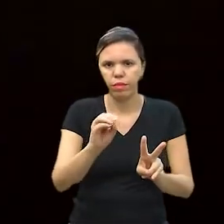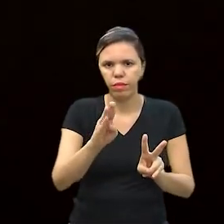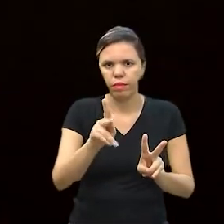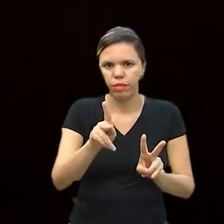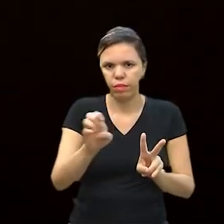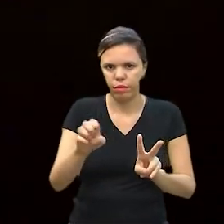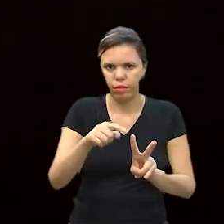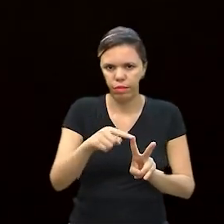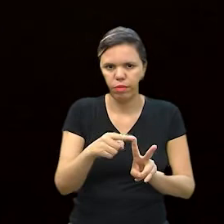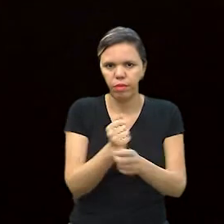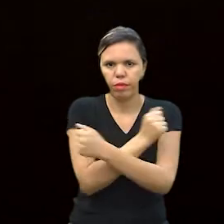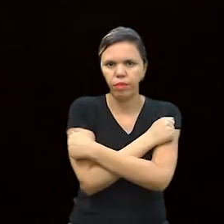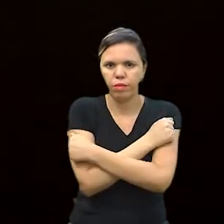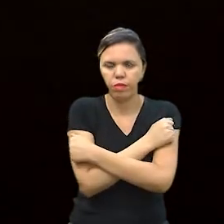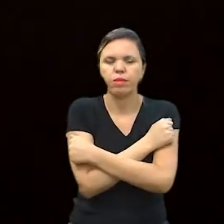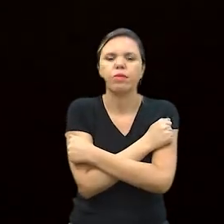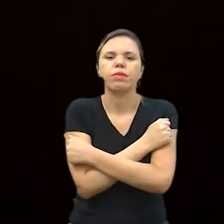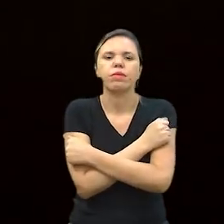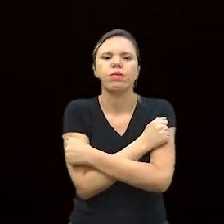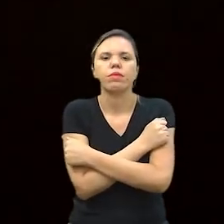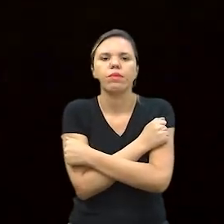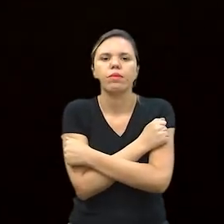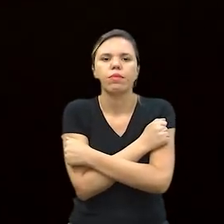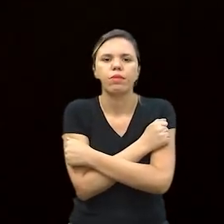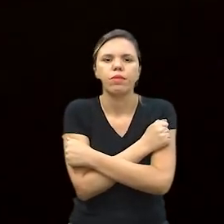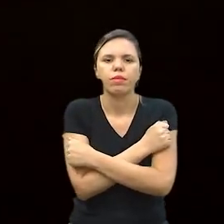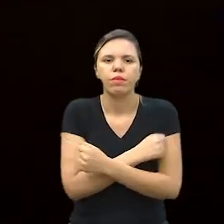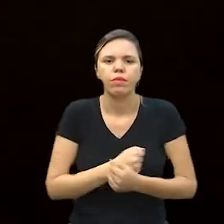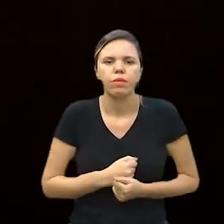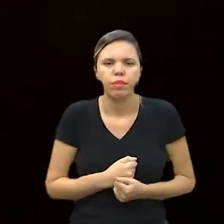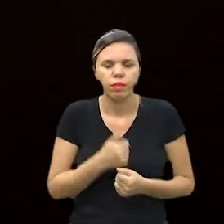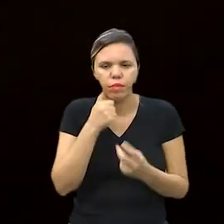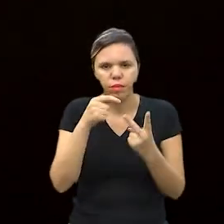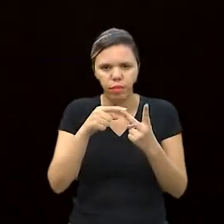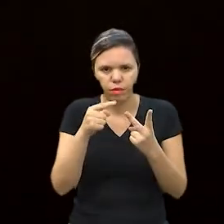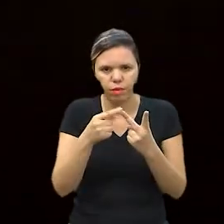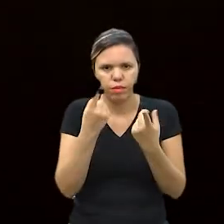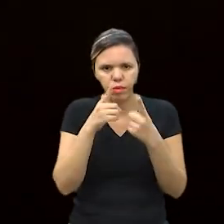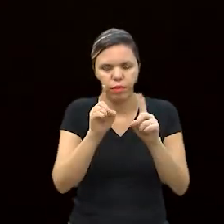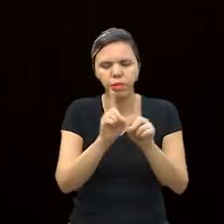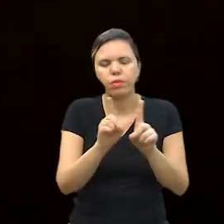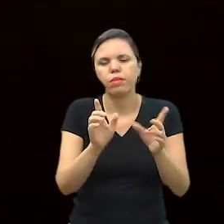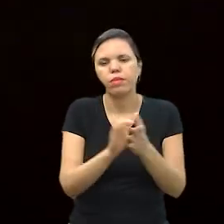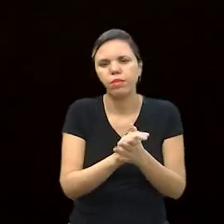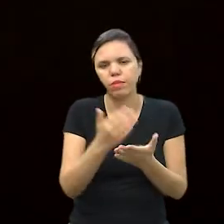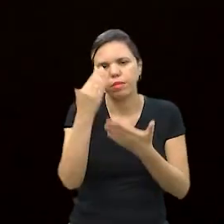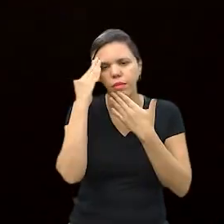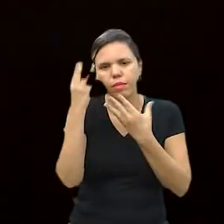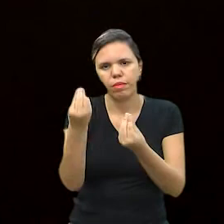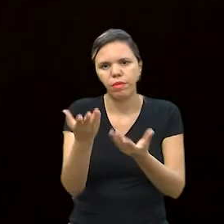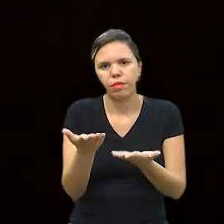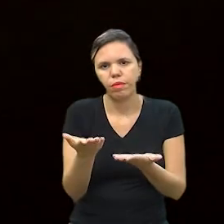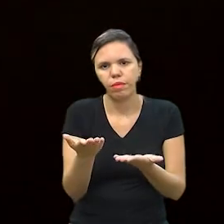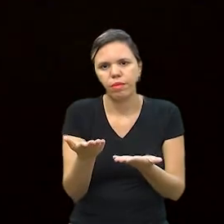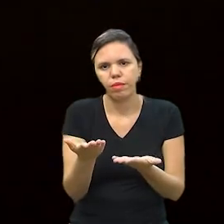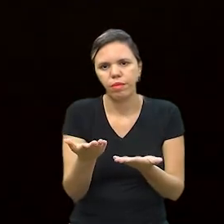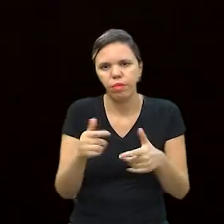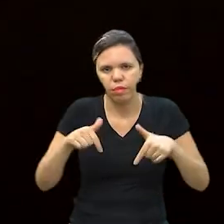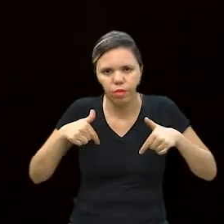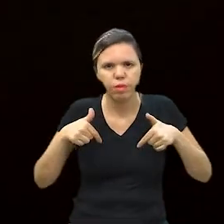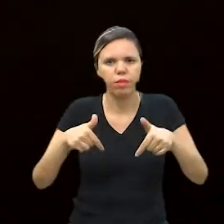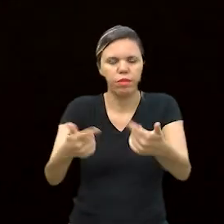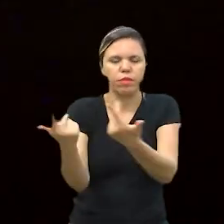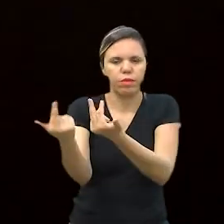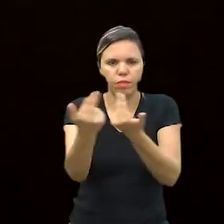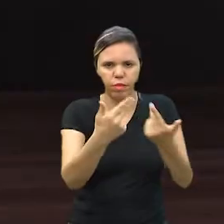Iop, deixo um abraço para ele, para o senhor Iop e para a esposa dele, eu agradeço muito e que mais iniciativas